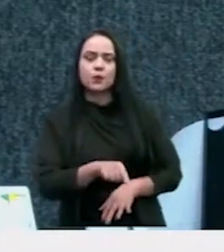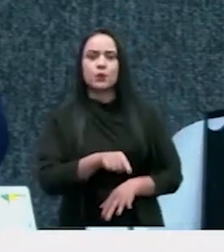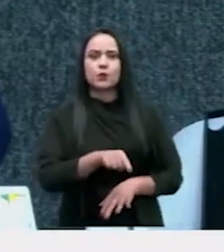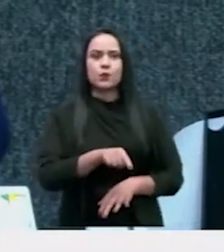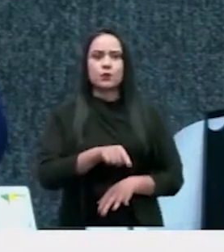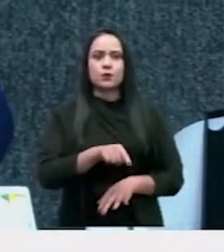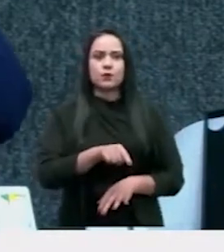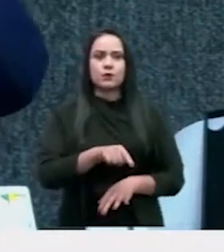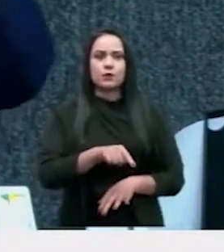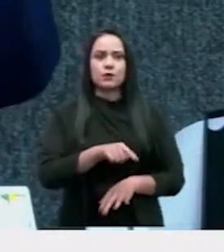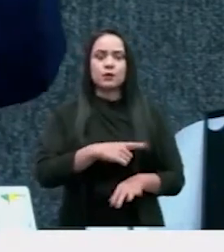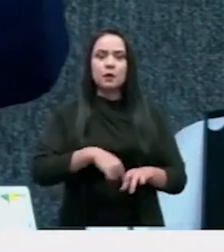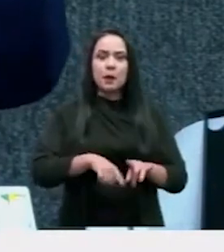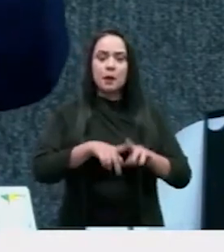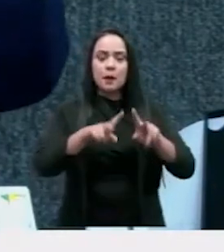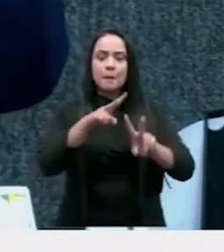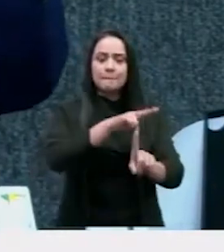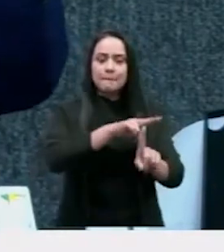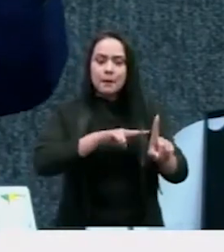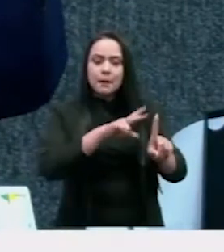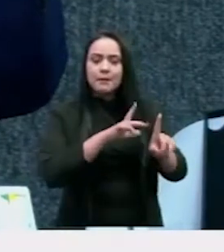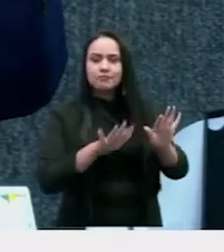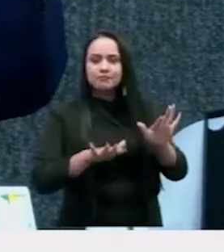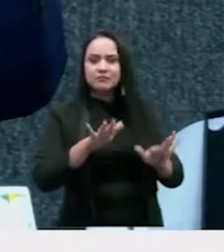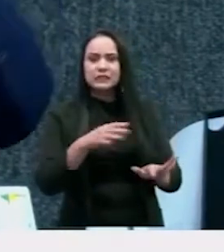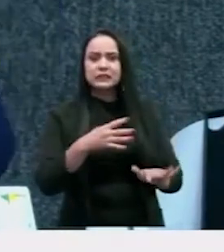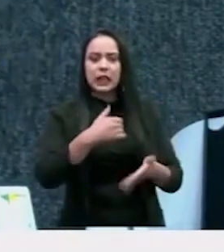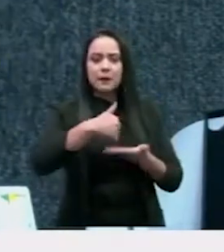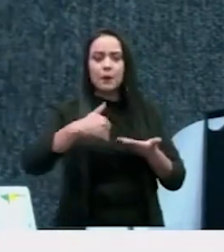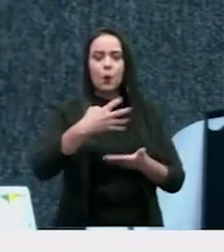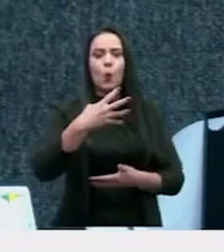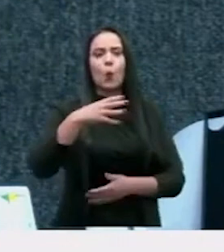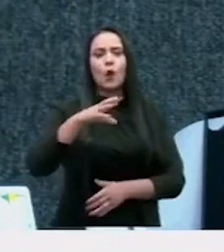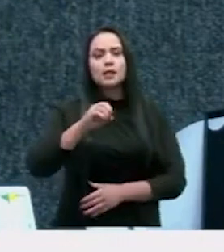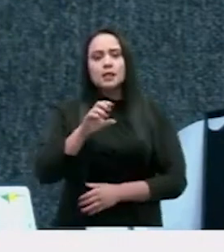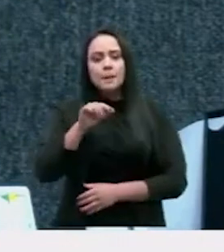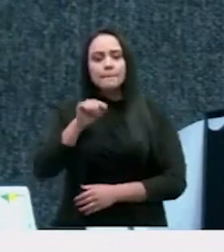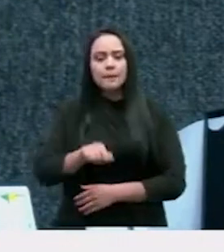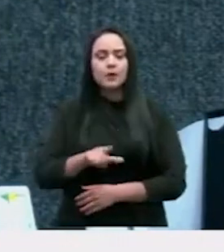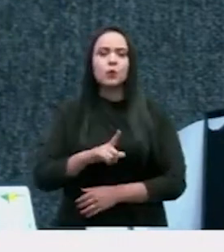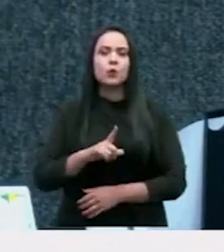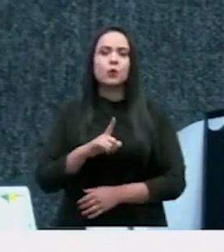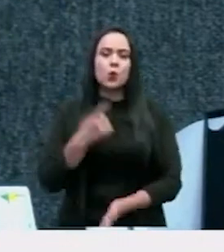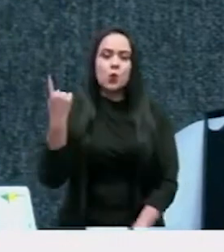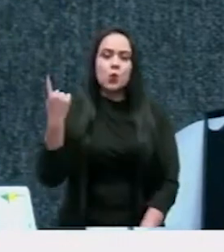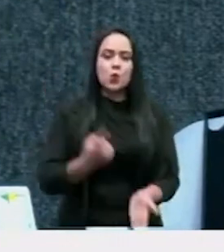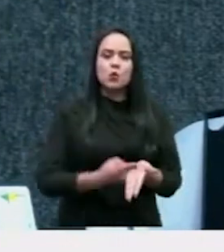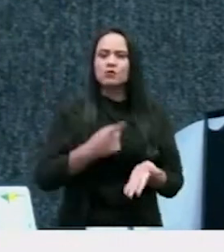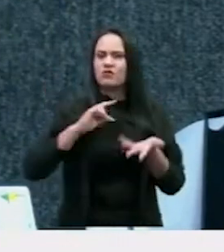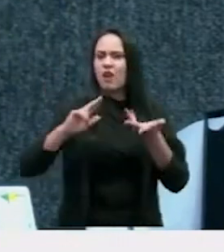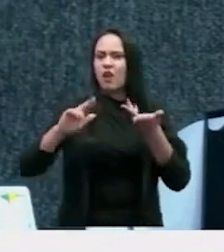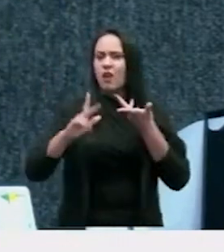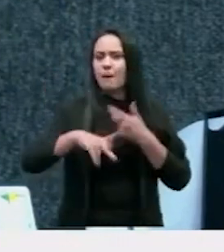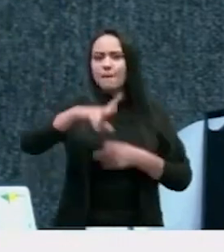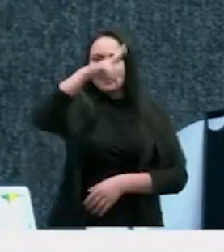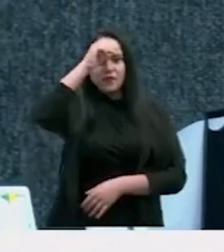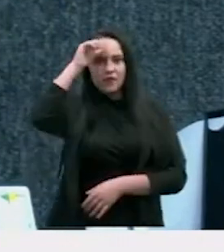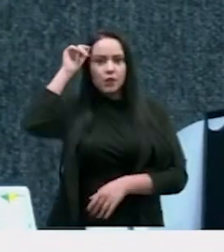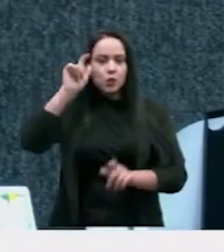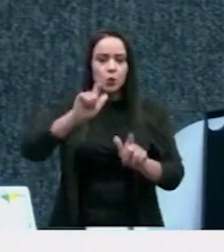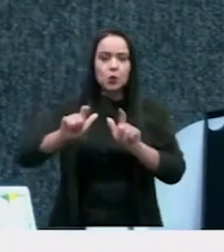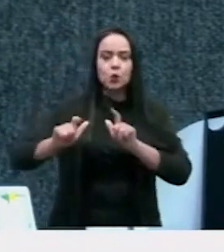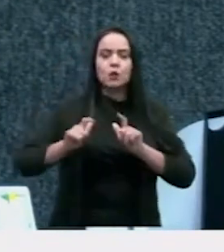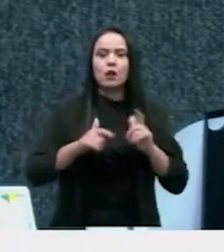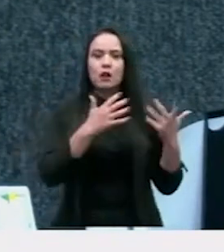fiscais e a perspectiva é de eliminar 400.000 e celebramos acordo com diversas prefeituras estamos celebrando